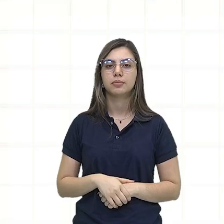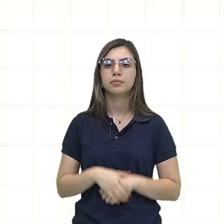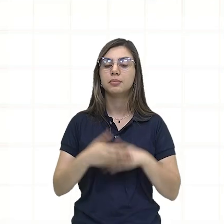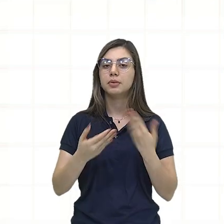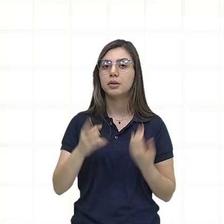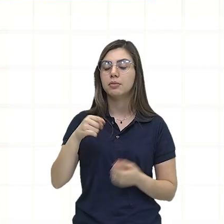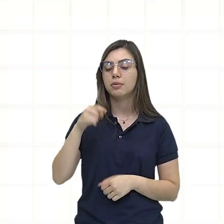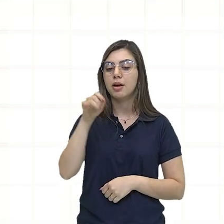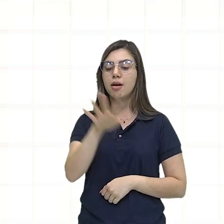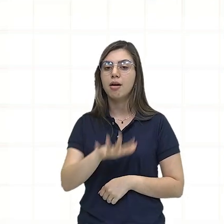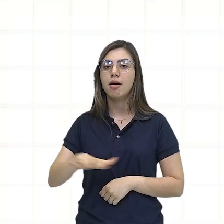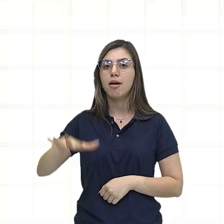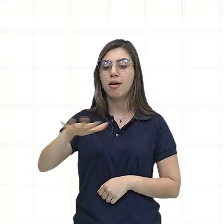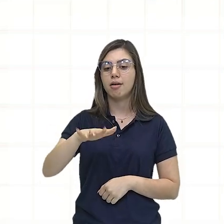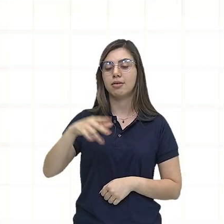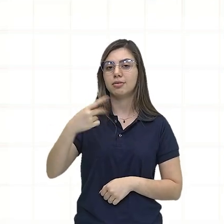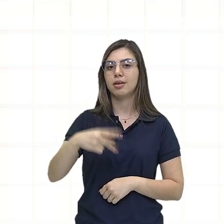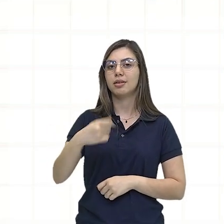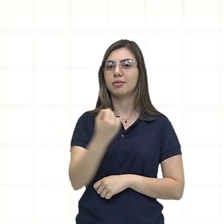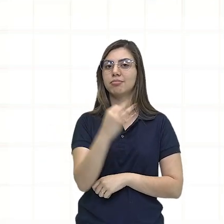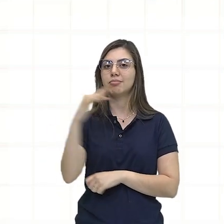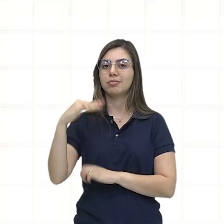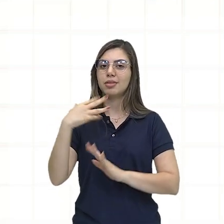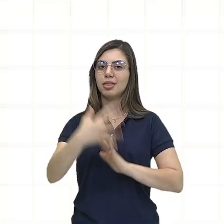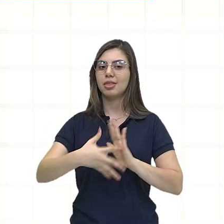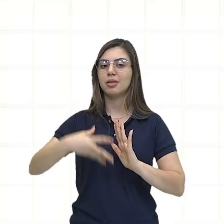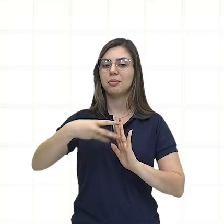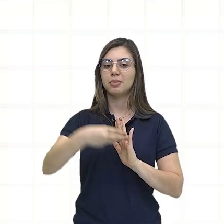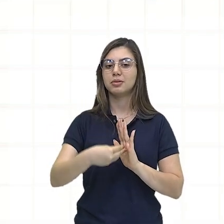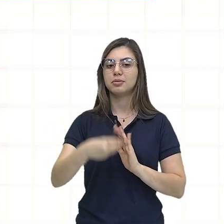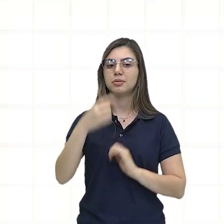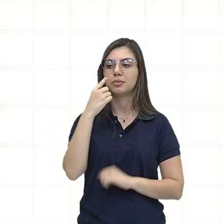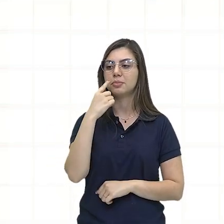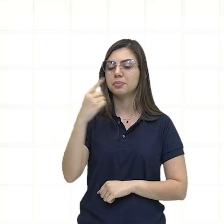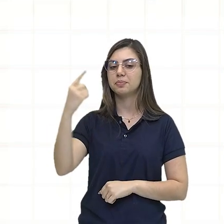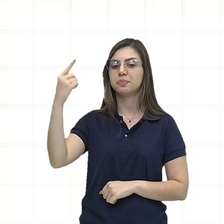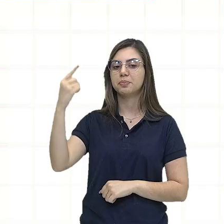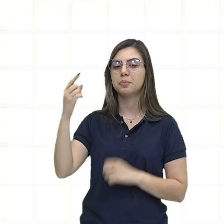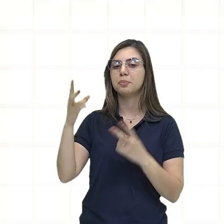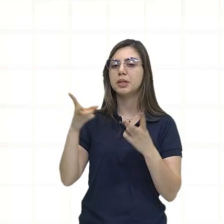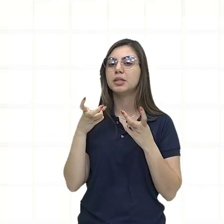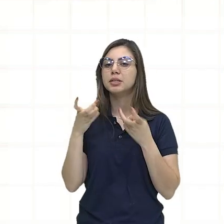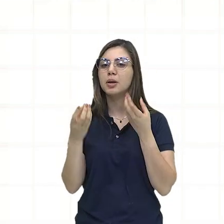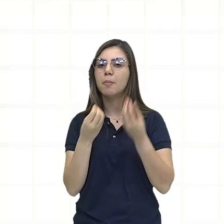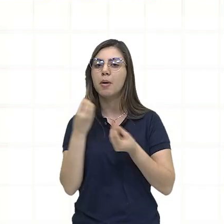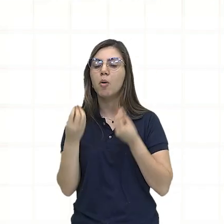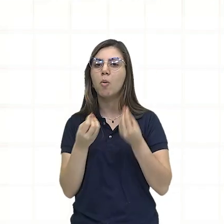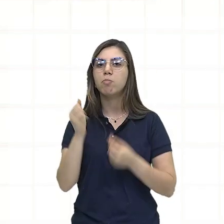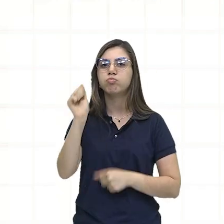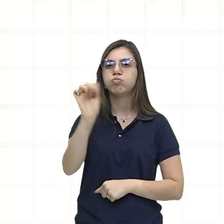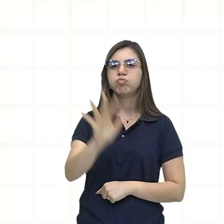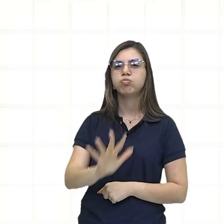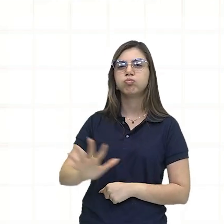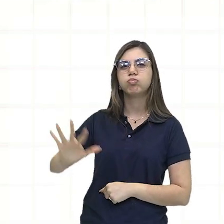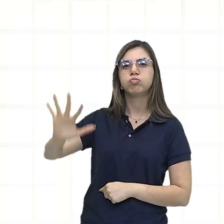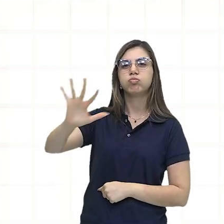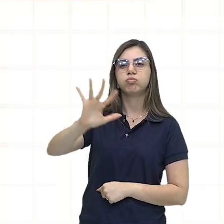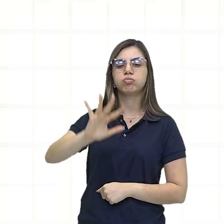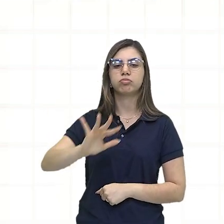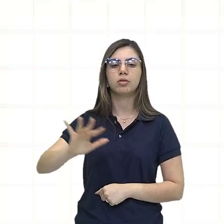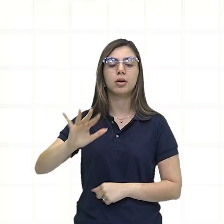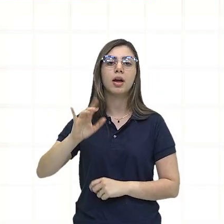a região da floresta amazônica. Observem a área de